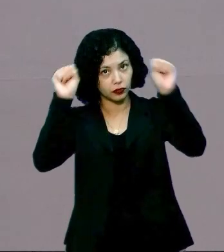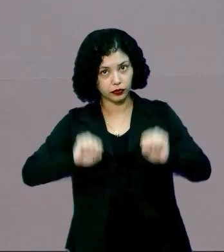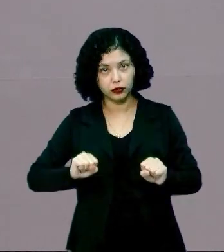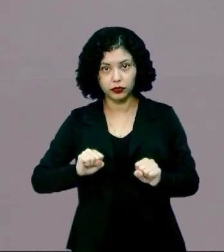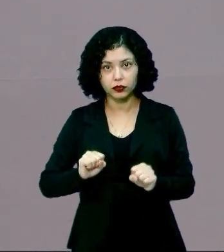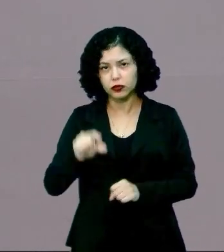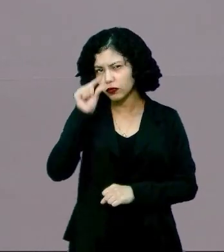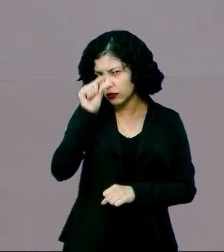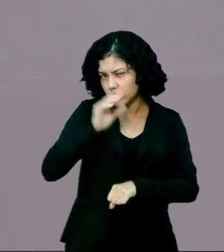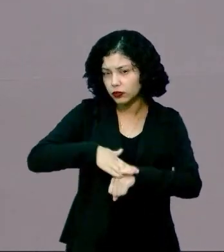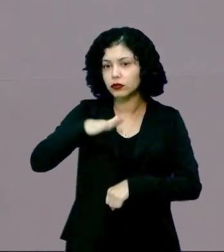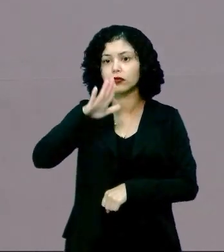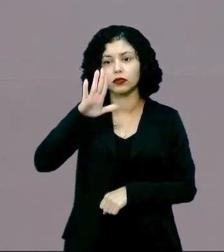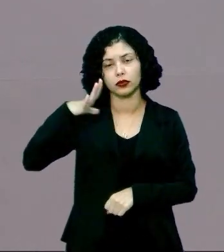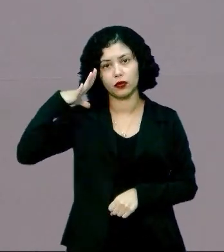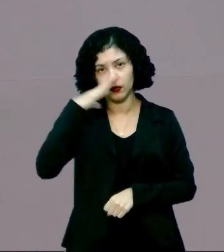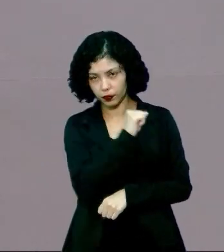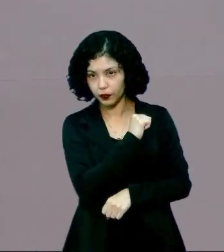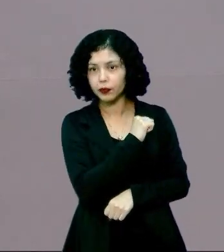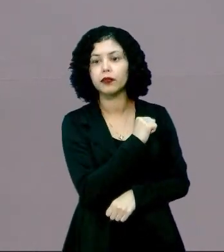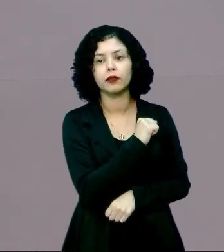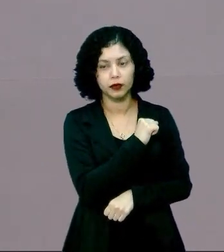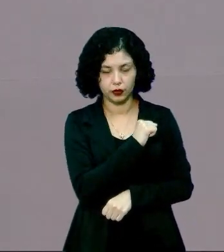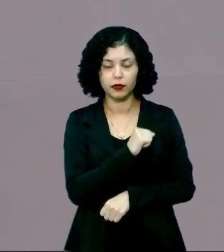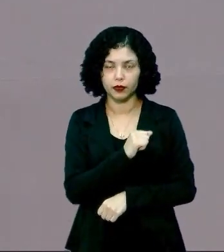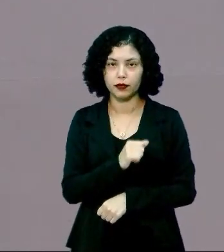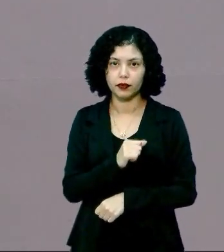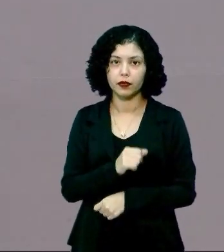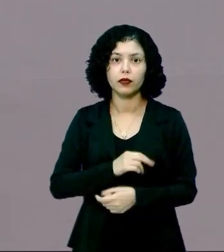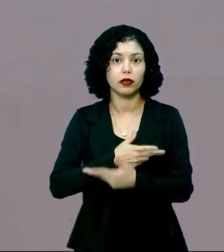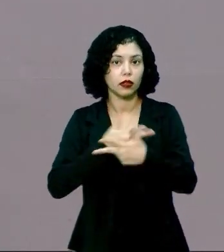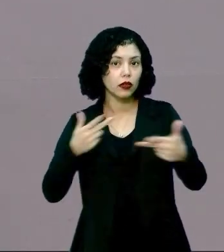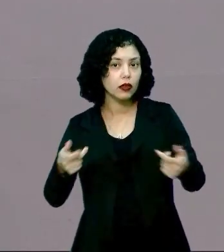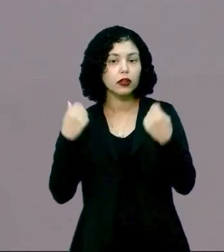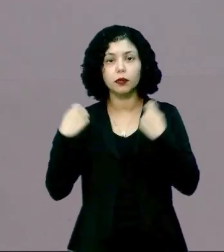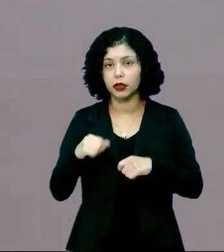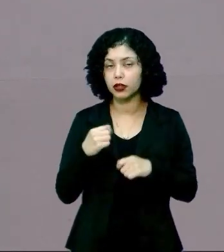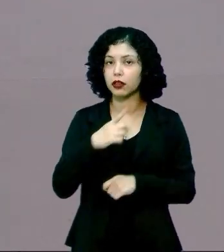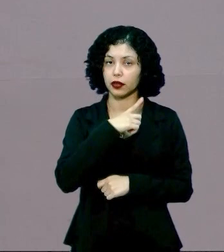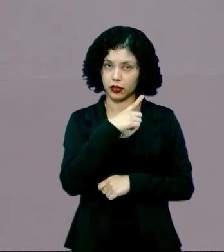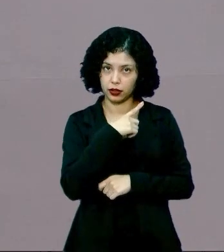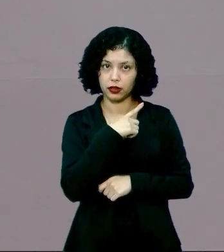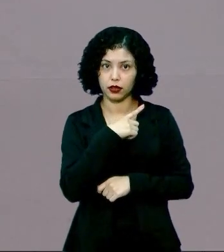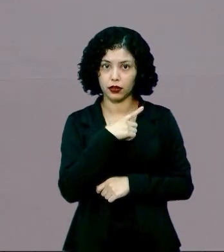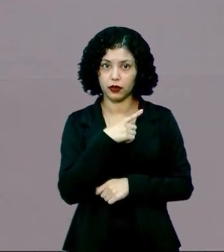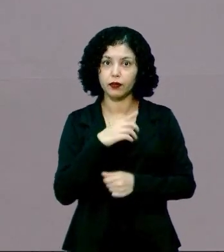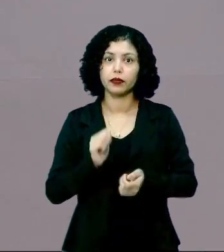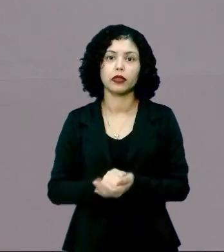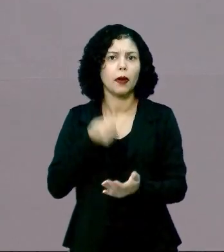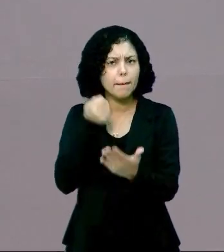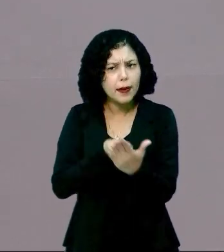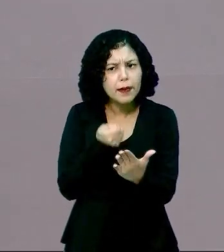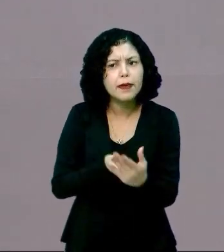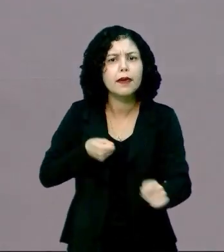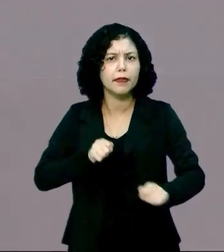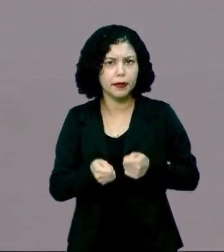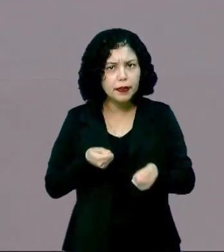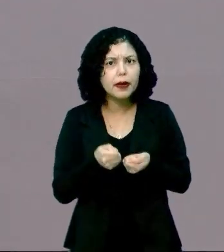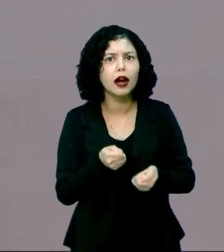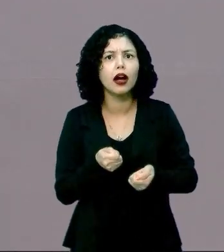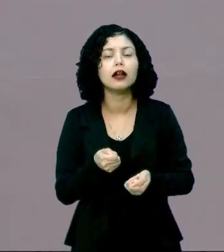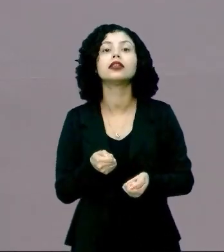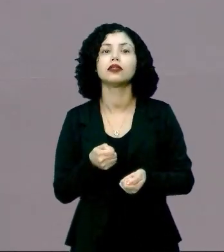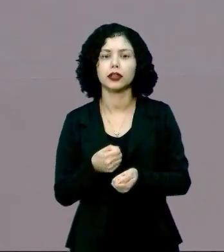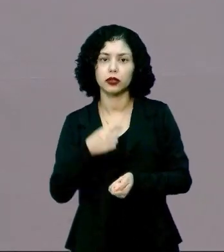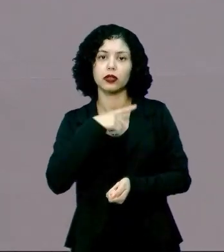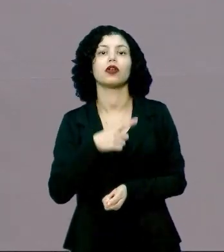fosse um pouco mais rápido e as medidas que deveriam ser tomadas fossem um pouco mais eficazes, com